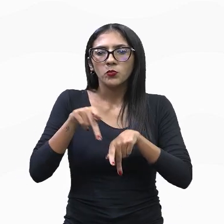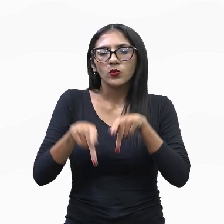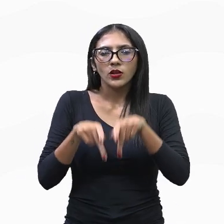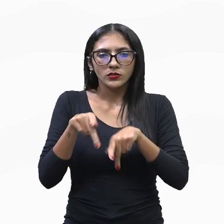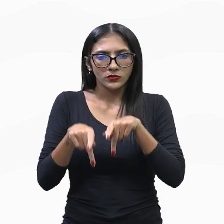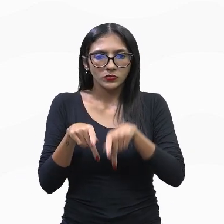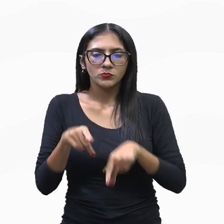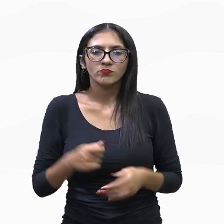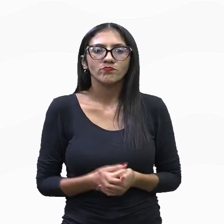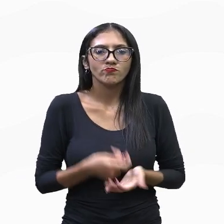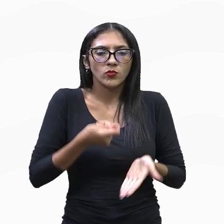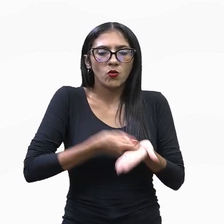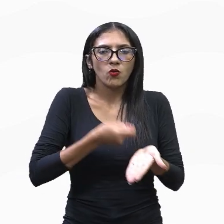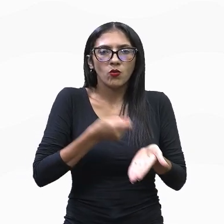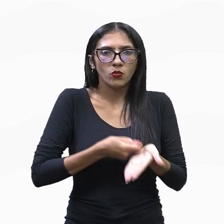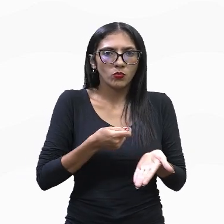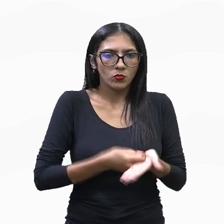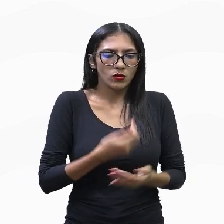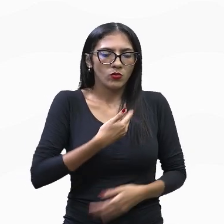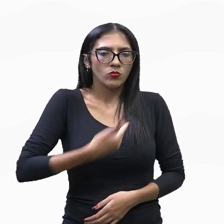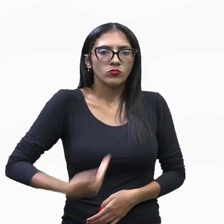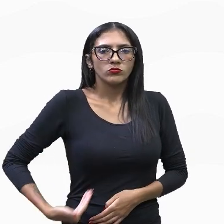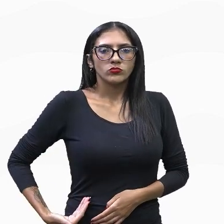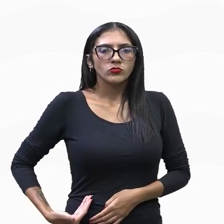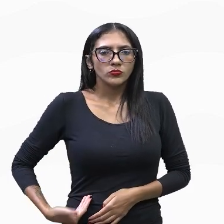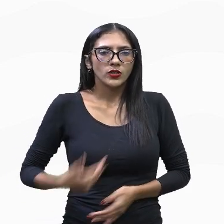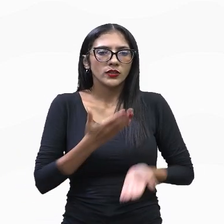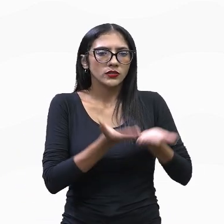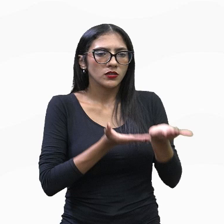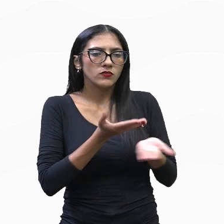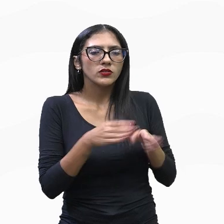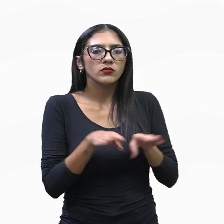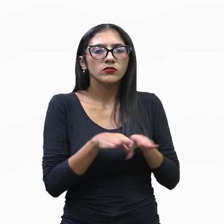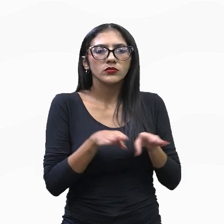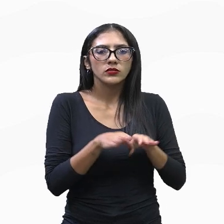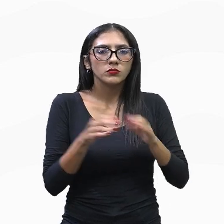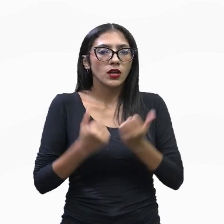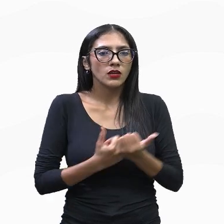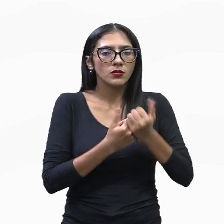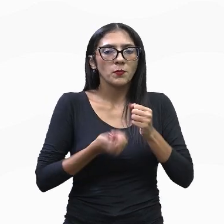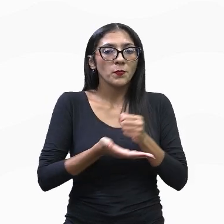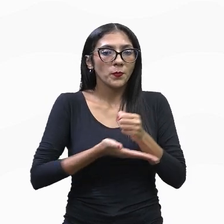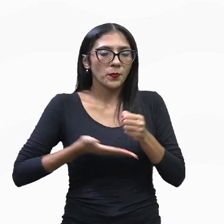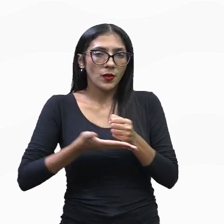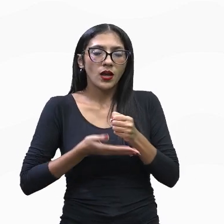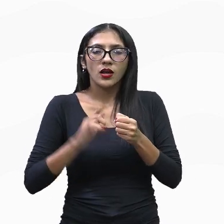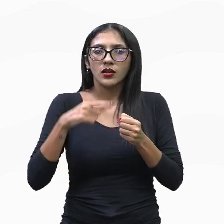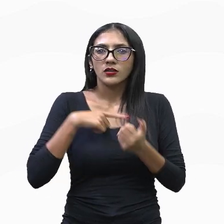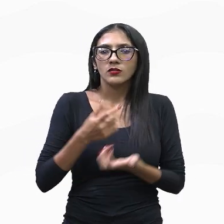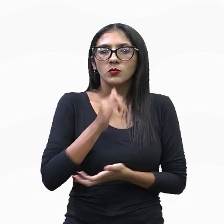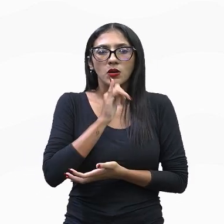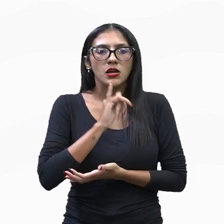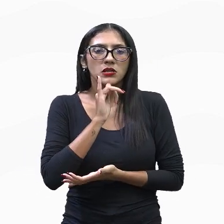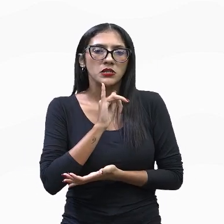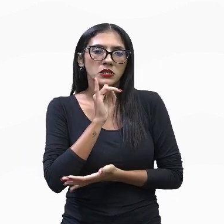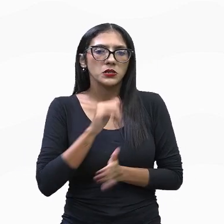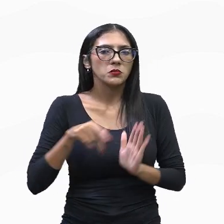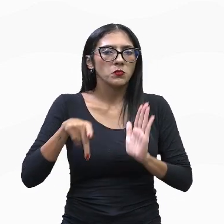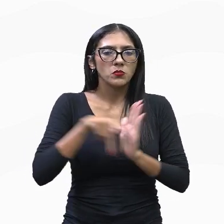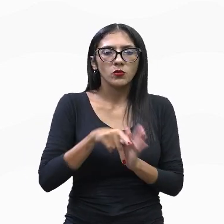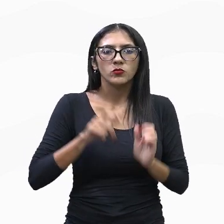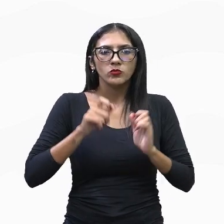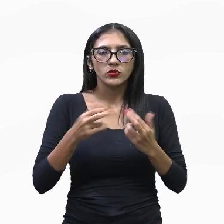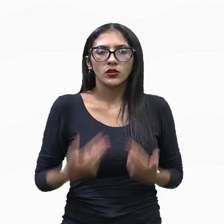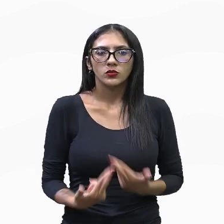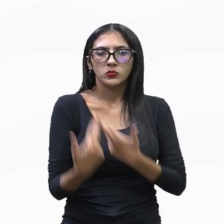do poder público a prestação de serviços e assistência básica são exemplos das